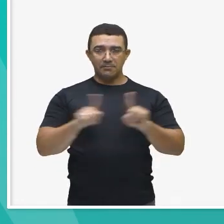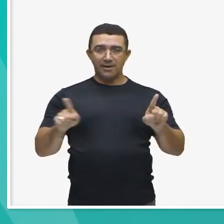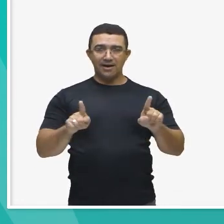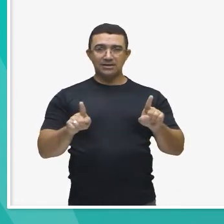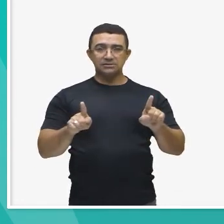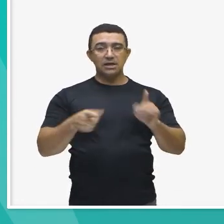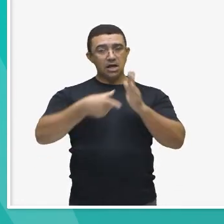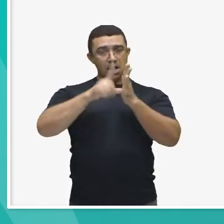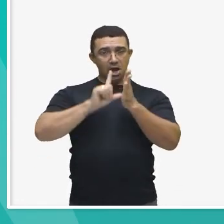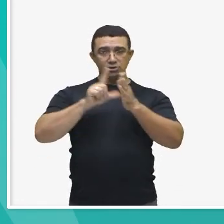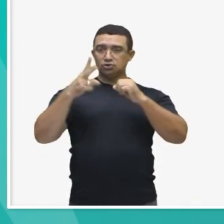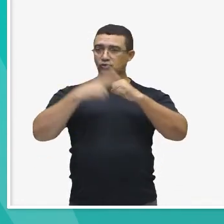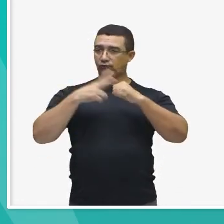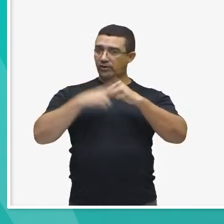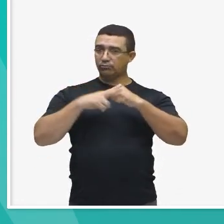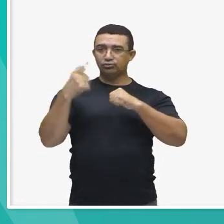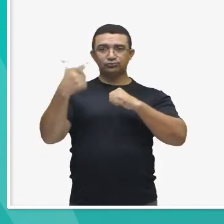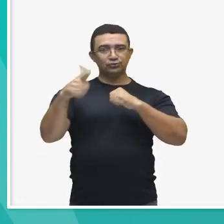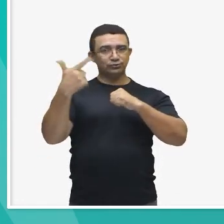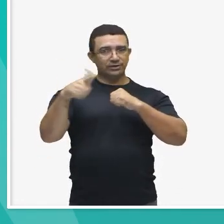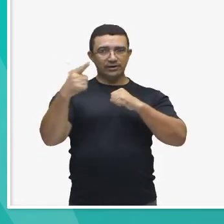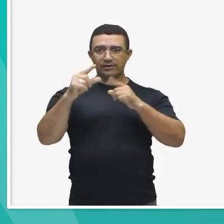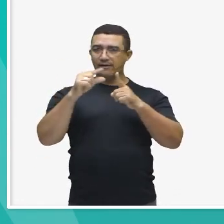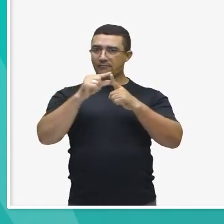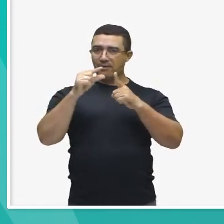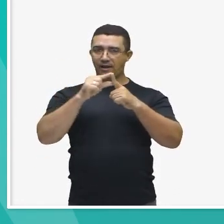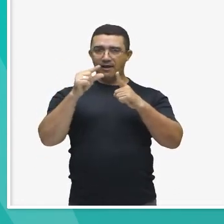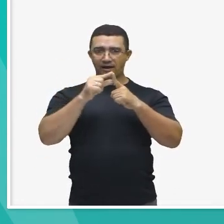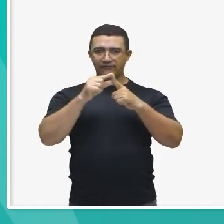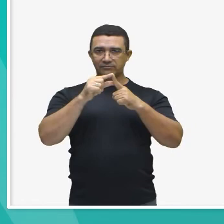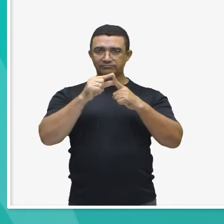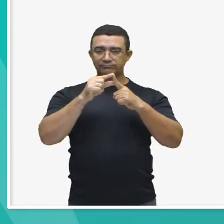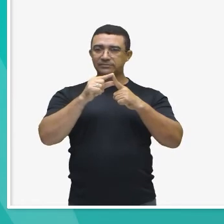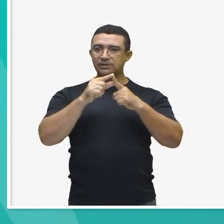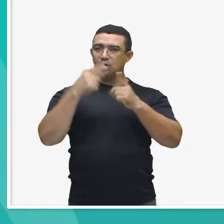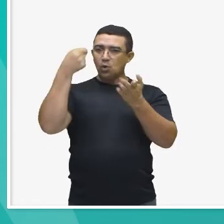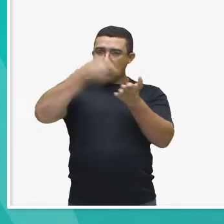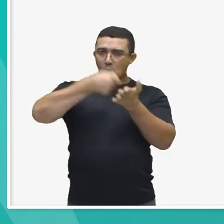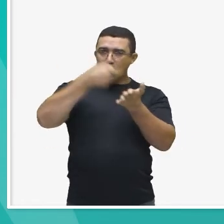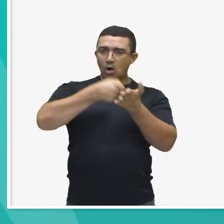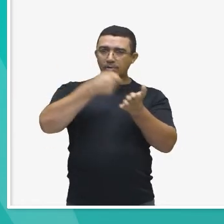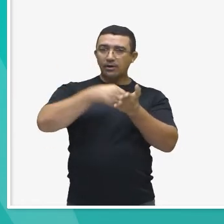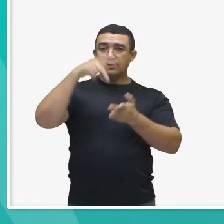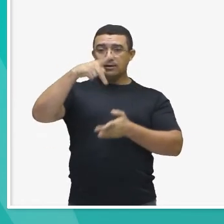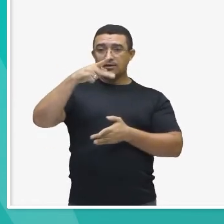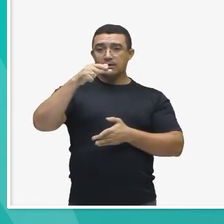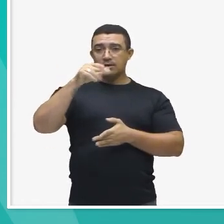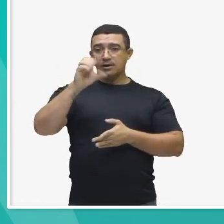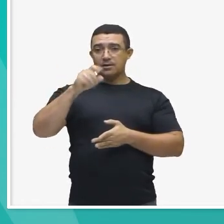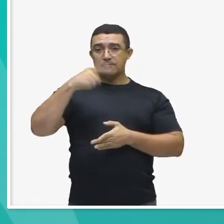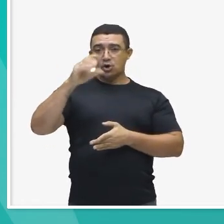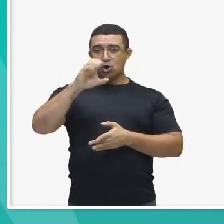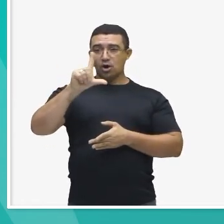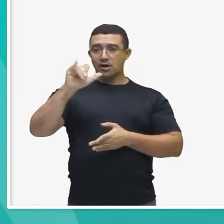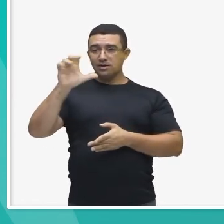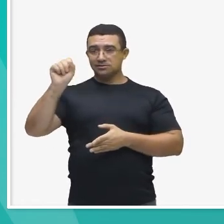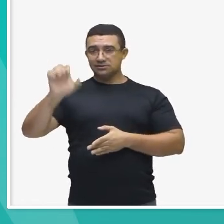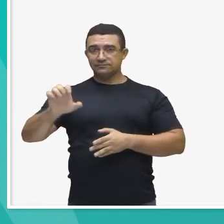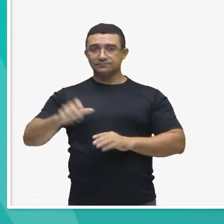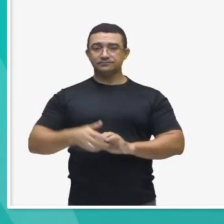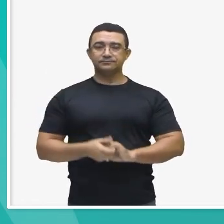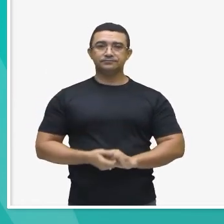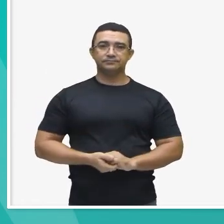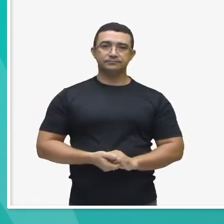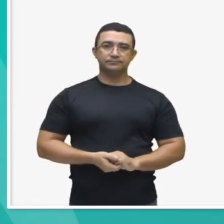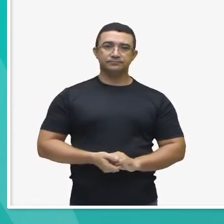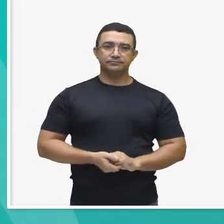haja palavra que exija a próclise, tá certo? Então, tem que se observar isso.